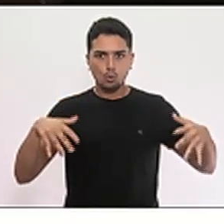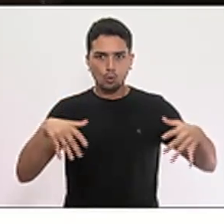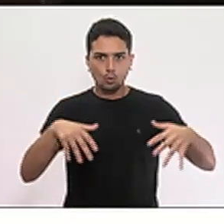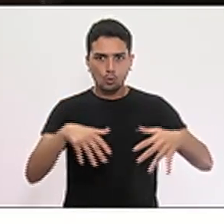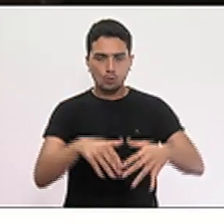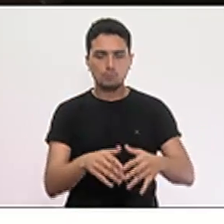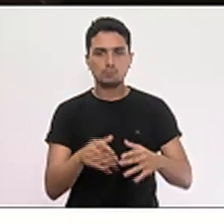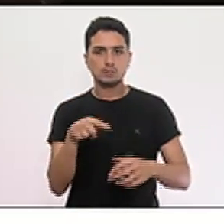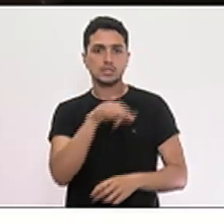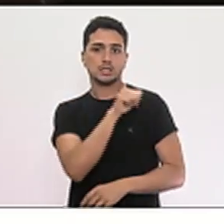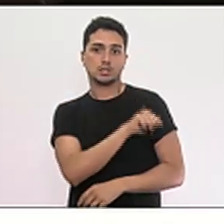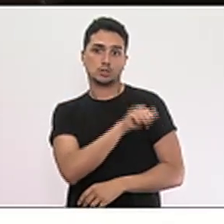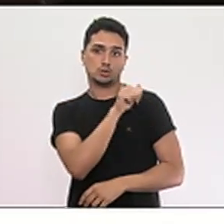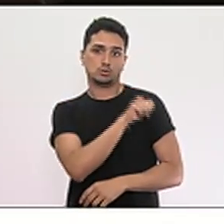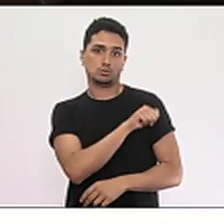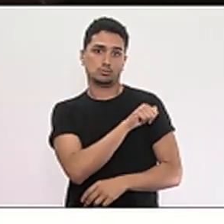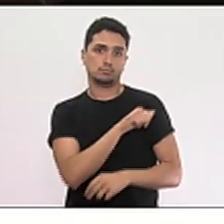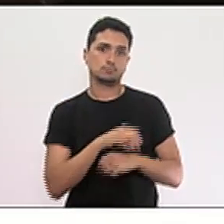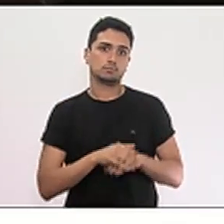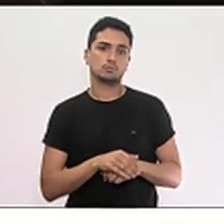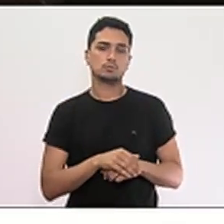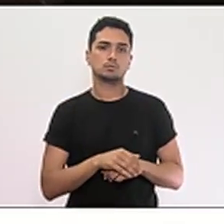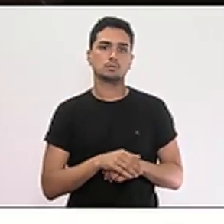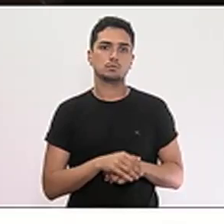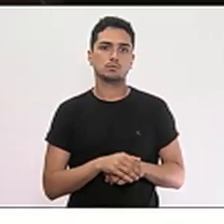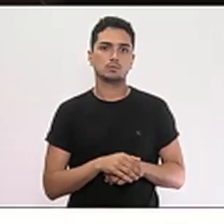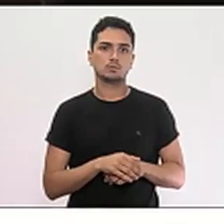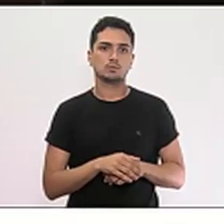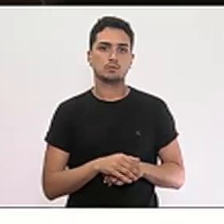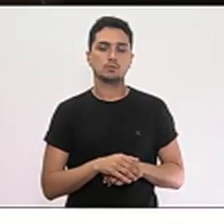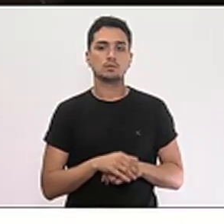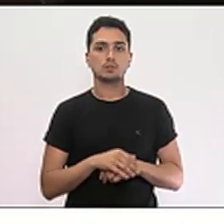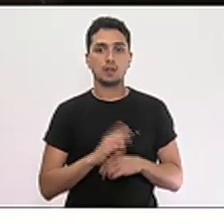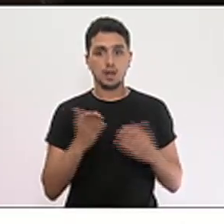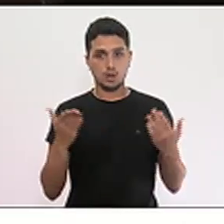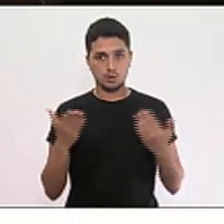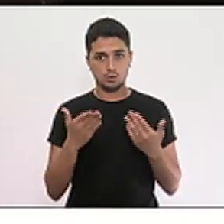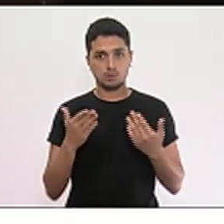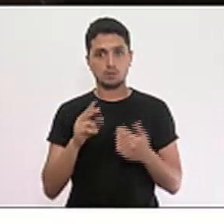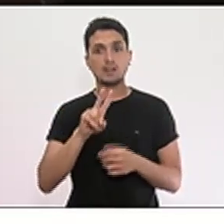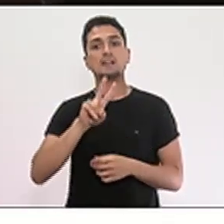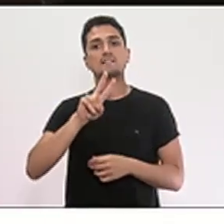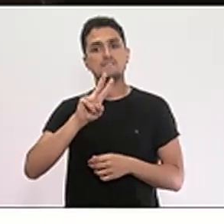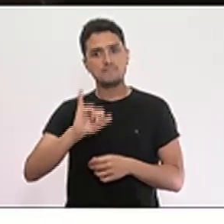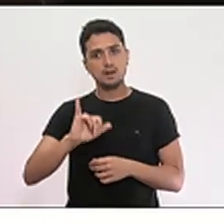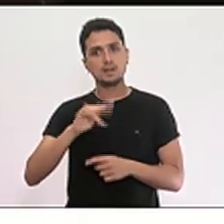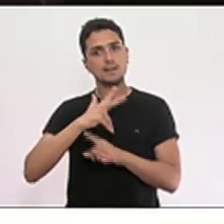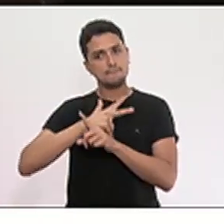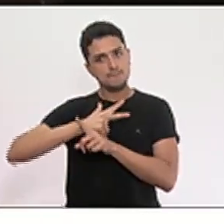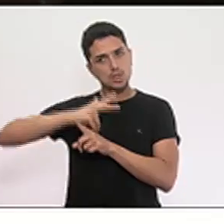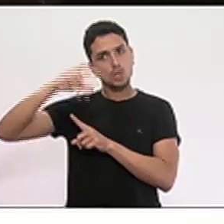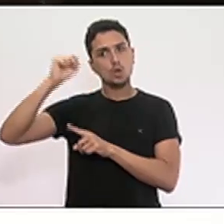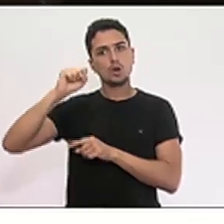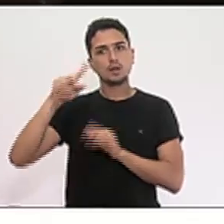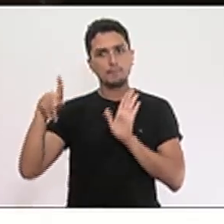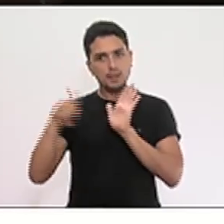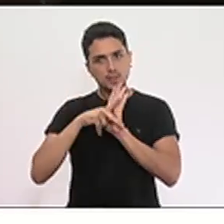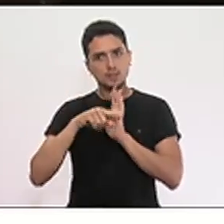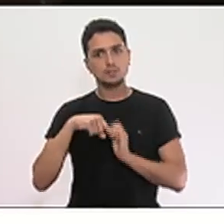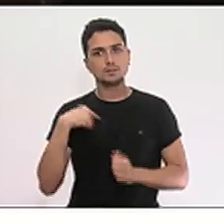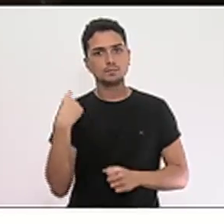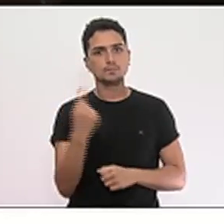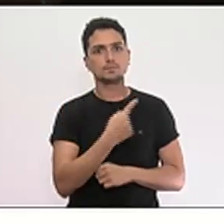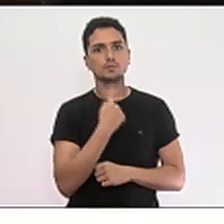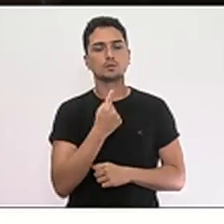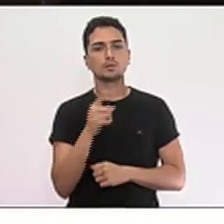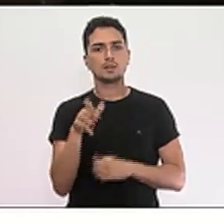Íamos sair na frente do Brasil. Íamos não, vamos, porque a vitória será nossa. A vitória é da